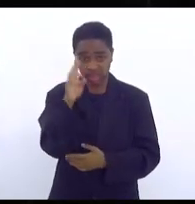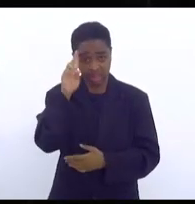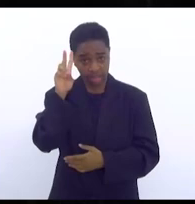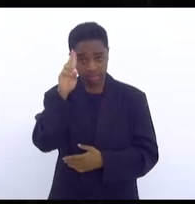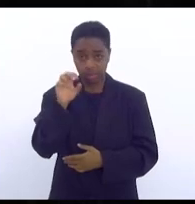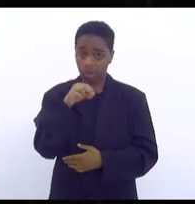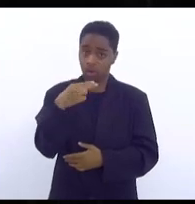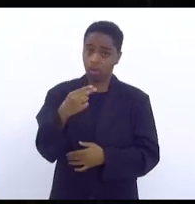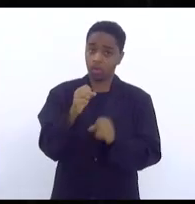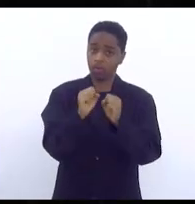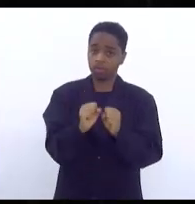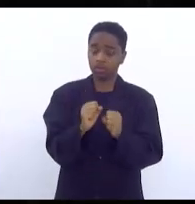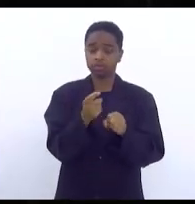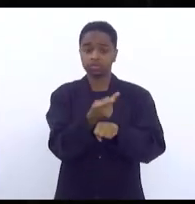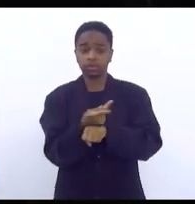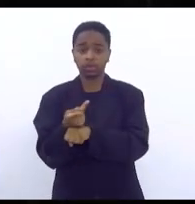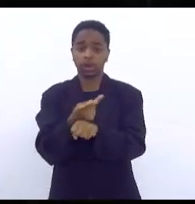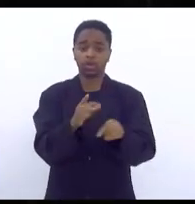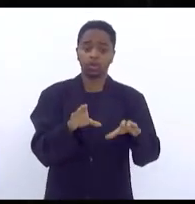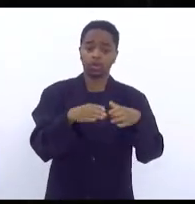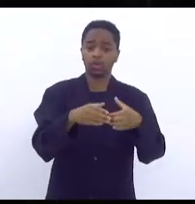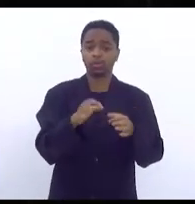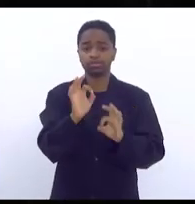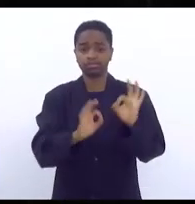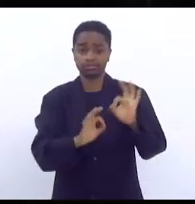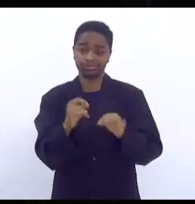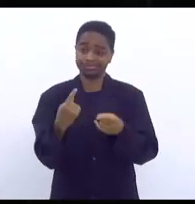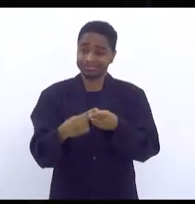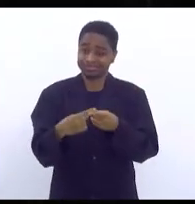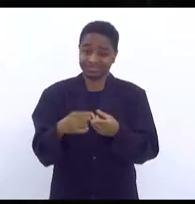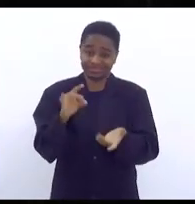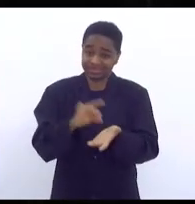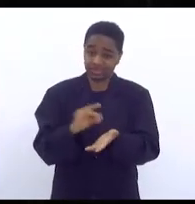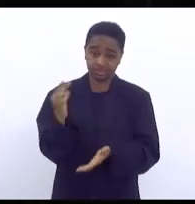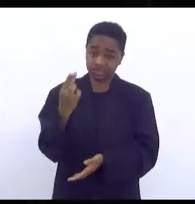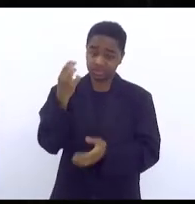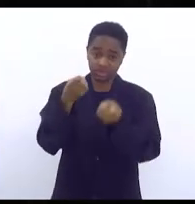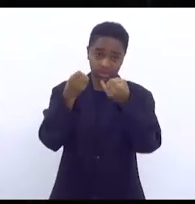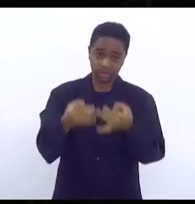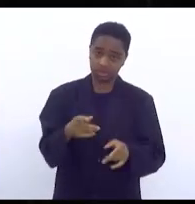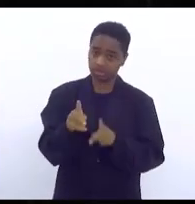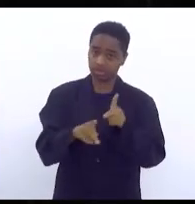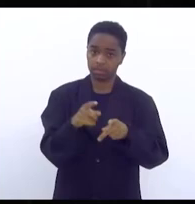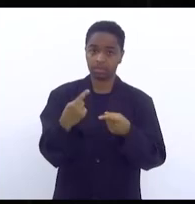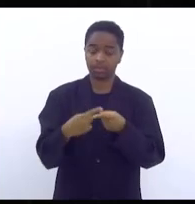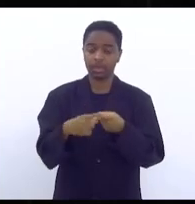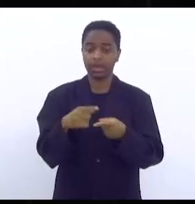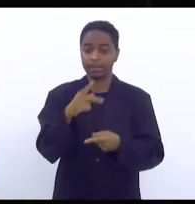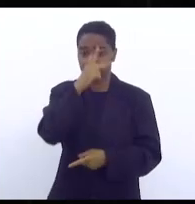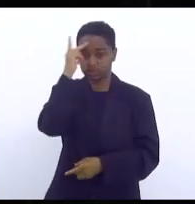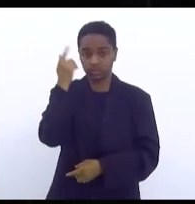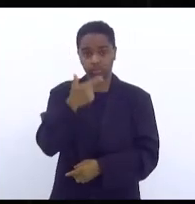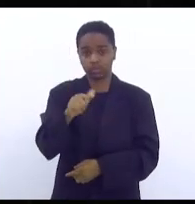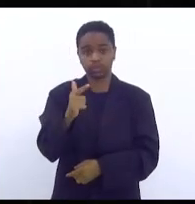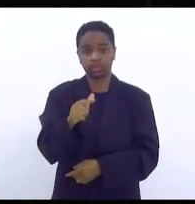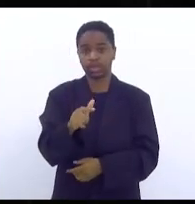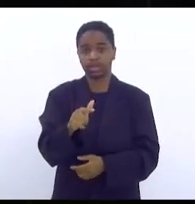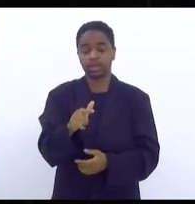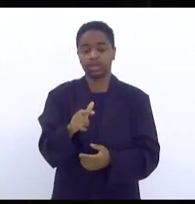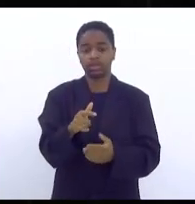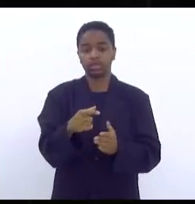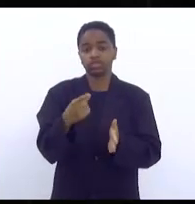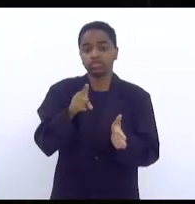consultoria que fez A modelagem porque isso pra população assim é inexplicável a pessoa não ter a tarifa atendida